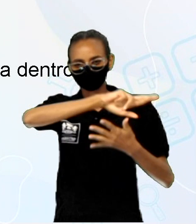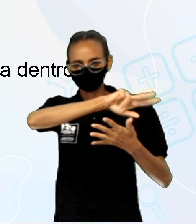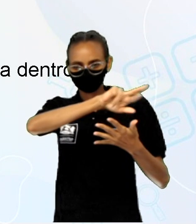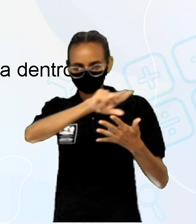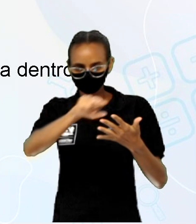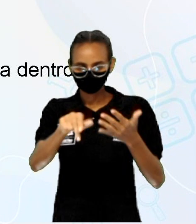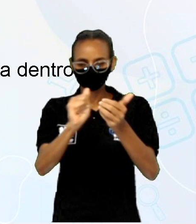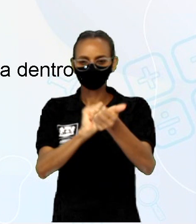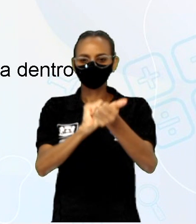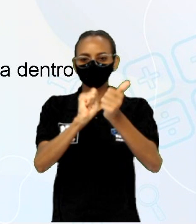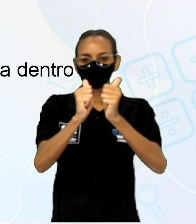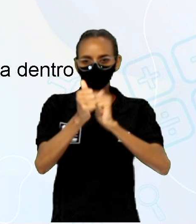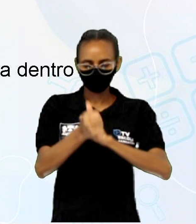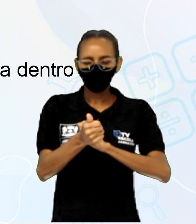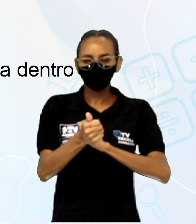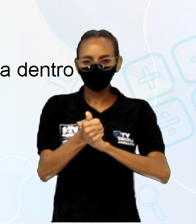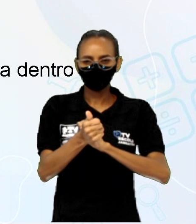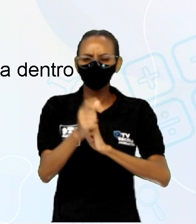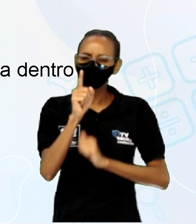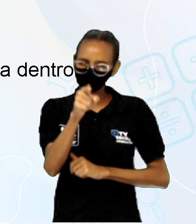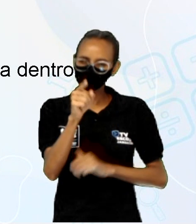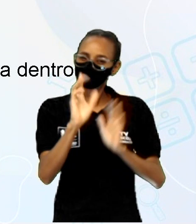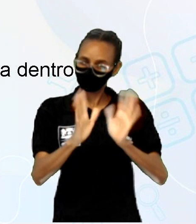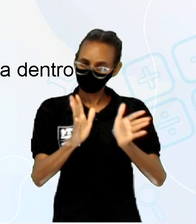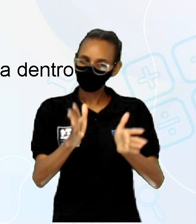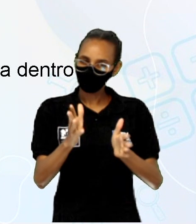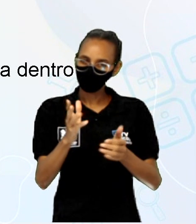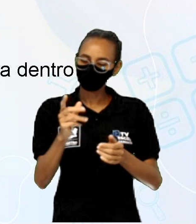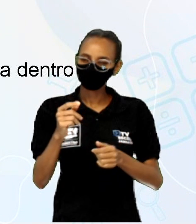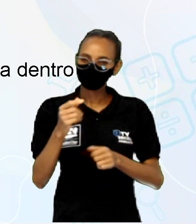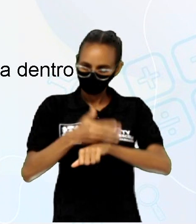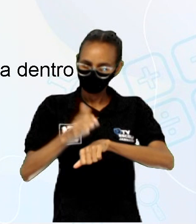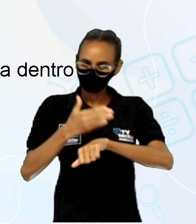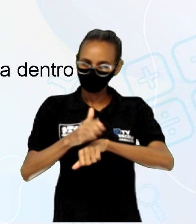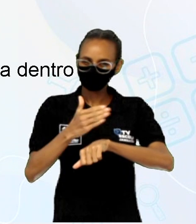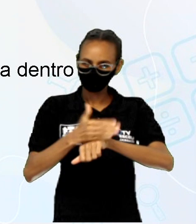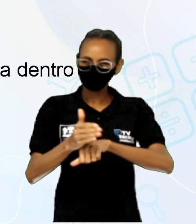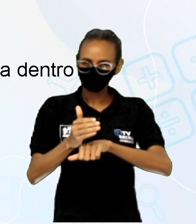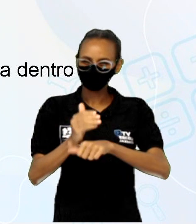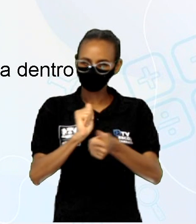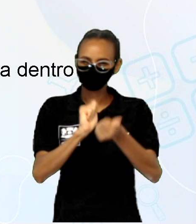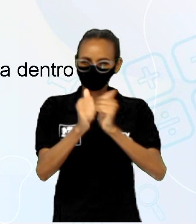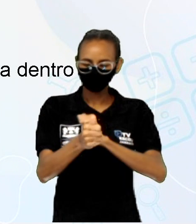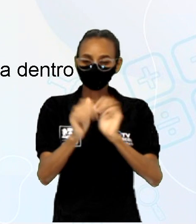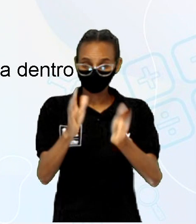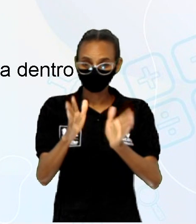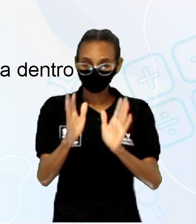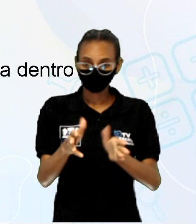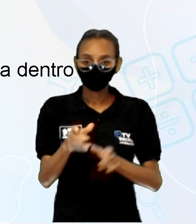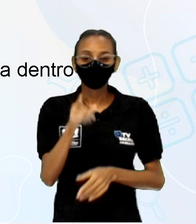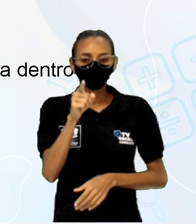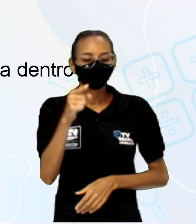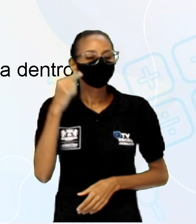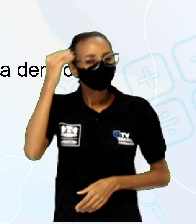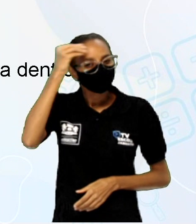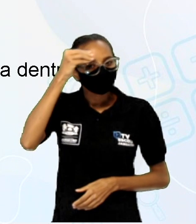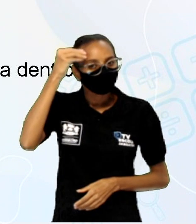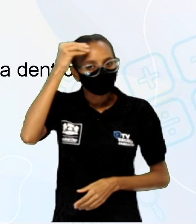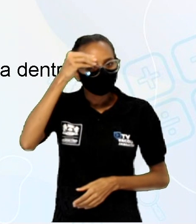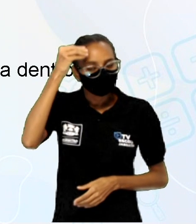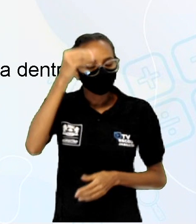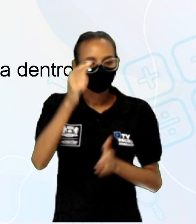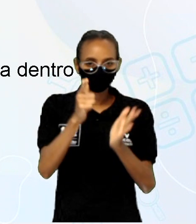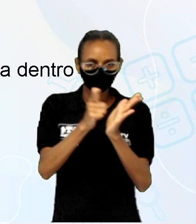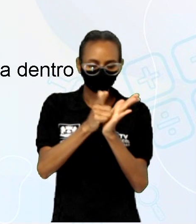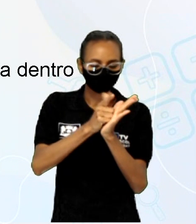esportes e alguns deles. Será que você já praticou algum deles? Se praticou, faz uma coisa para mim. Vê a tua experiência, escreve para a